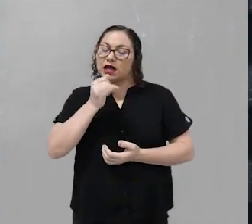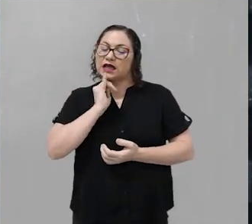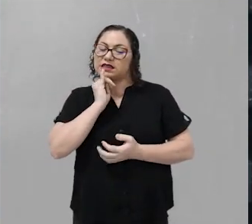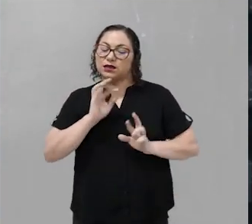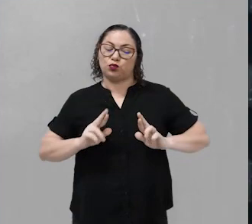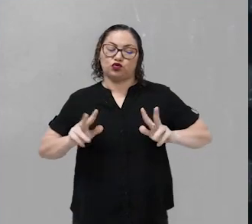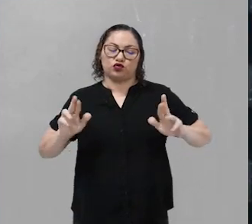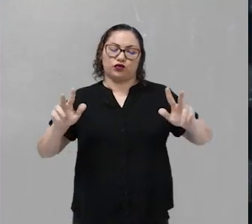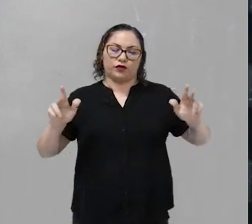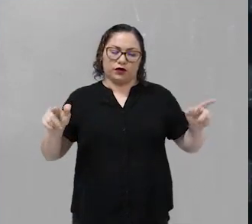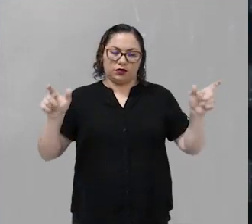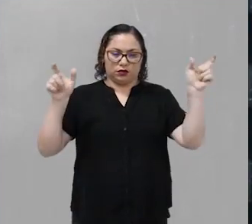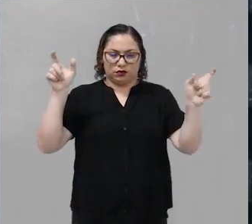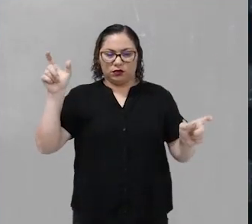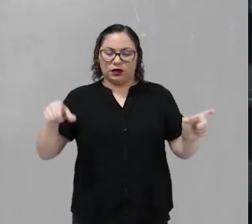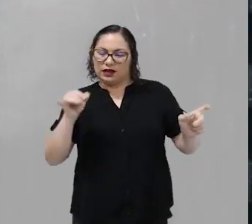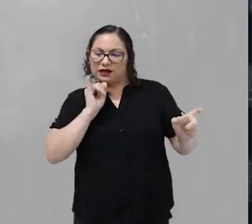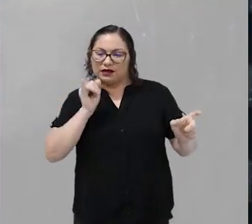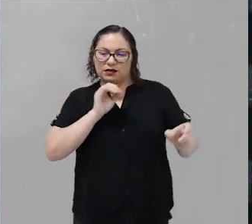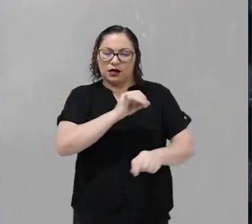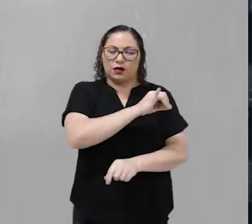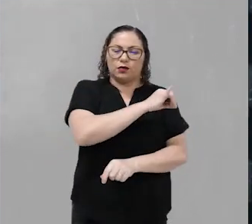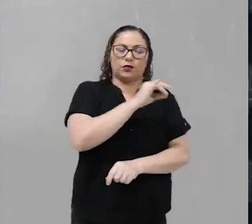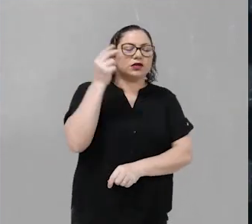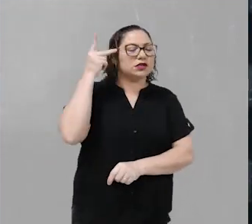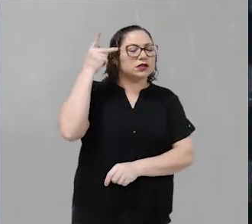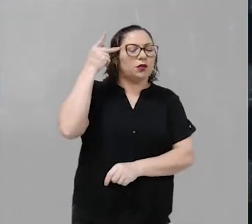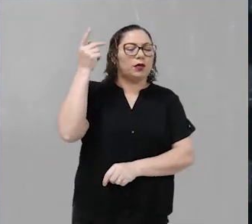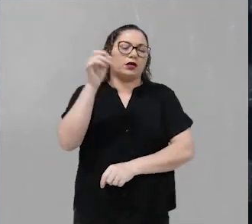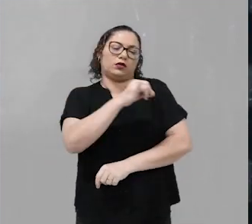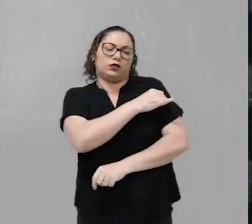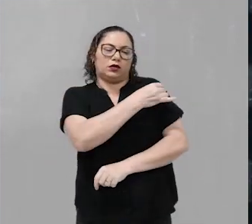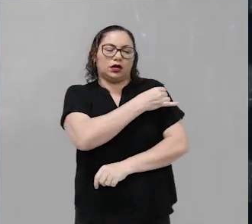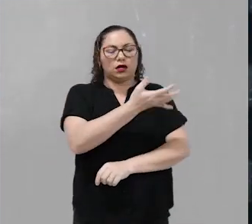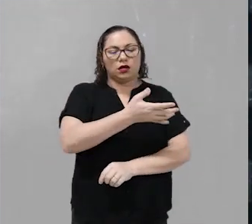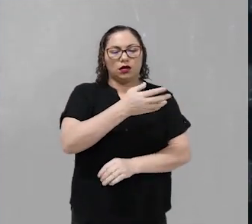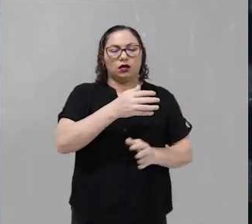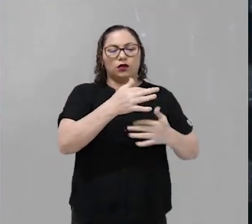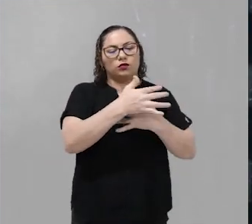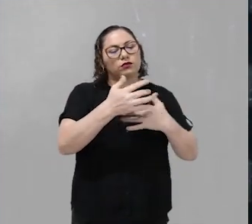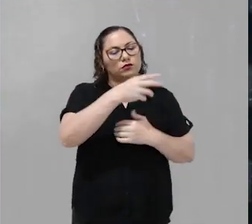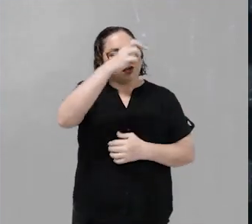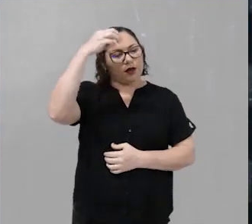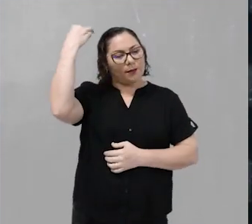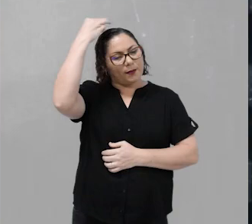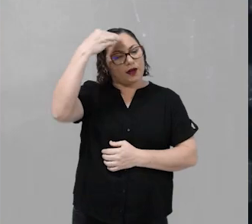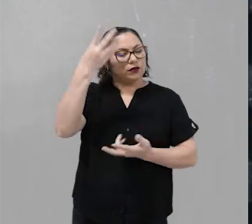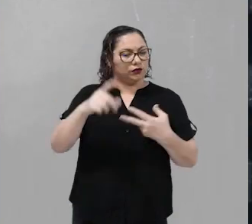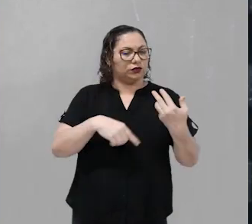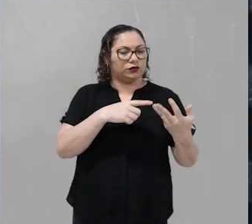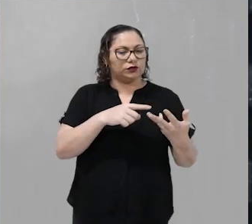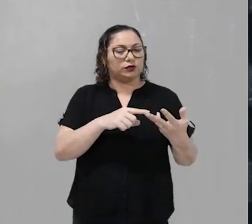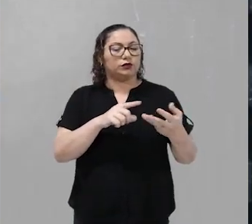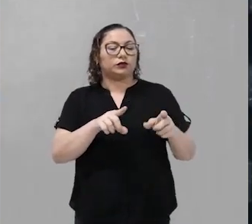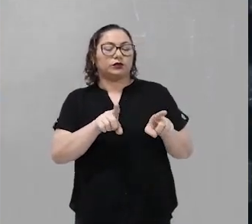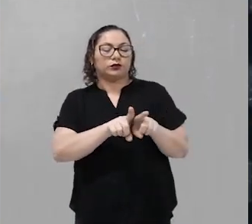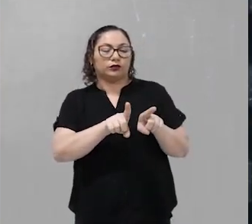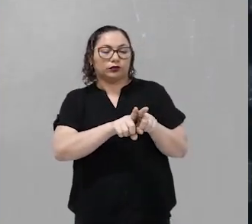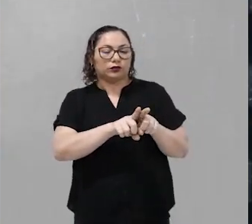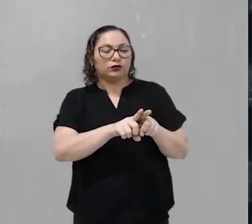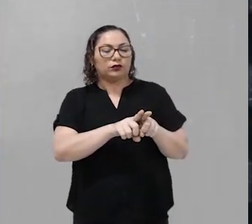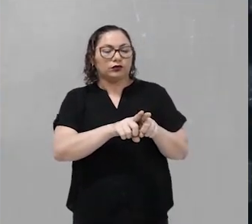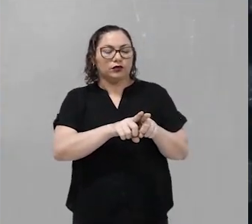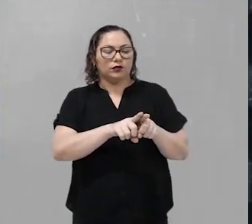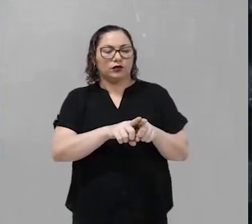diferentes. Citamos São Paulo, Rio, Cidade do México, como cidades que cresceram muito mais por fatores repulsivos, e